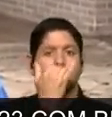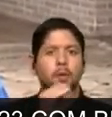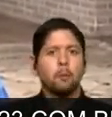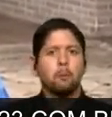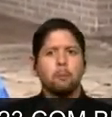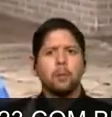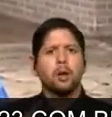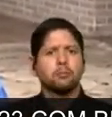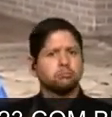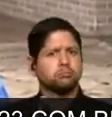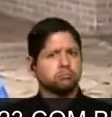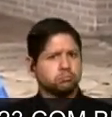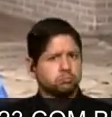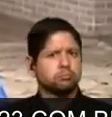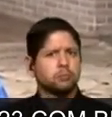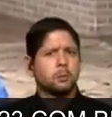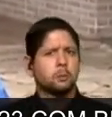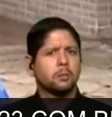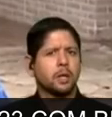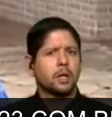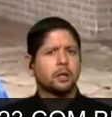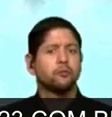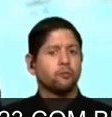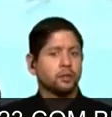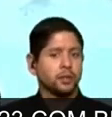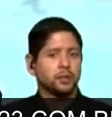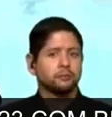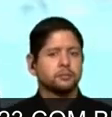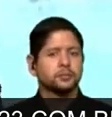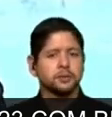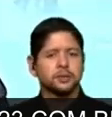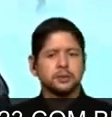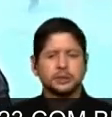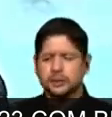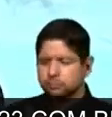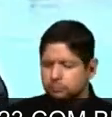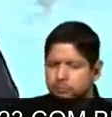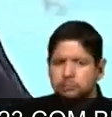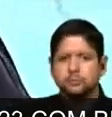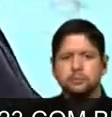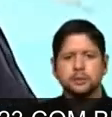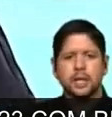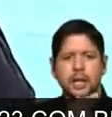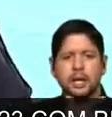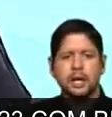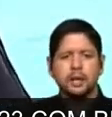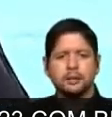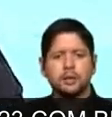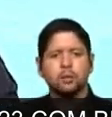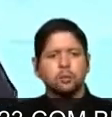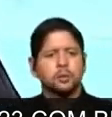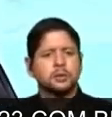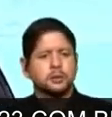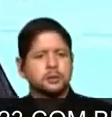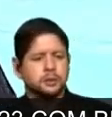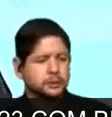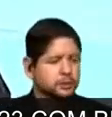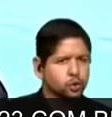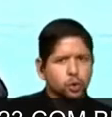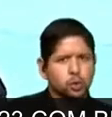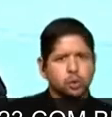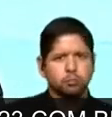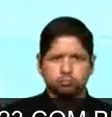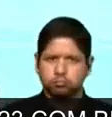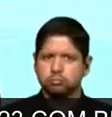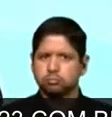aumenta consideravelmente neste período de férias. A gente sempre fica de olho. Quando tem piscina, a gente fica olhando, não deixa sozinha,